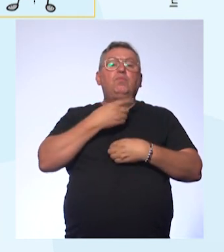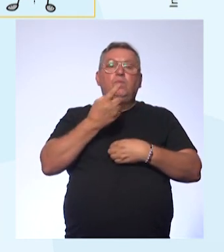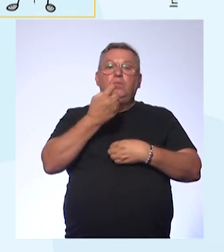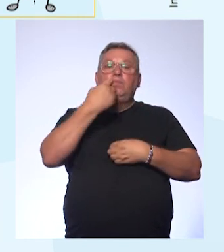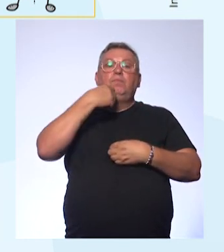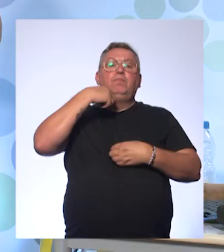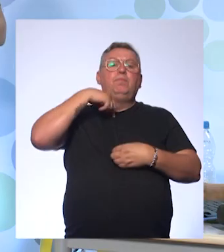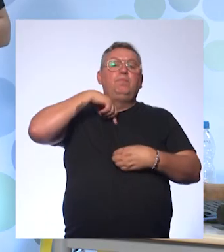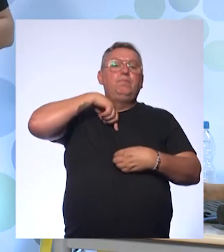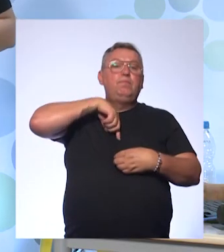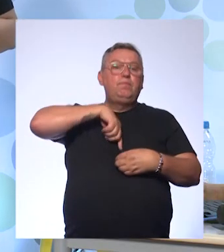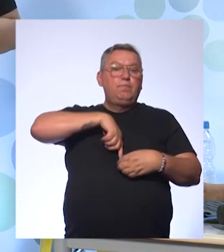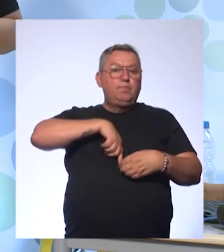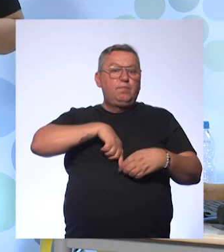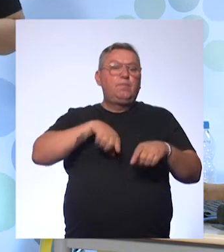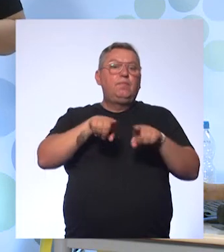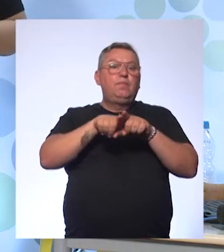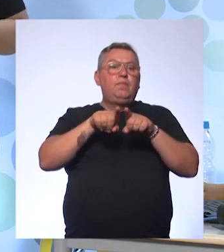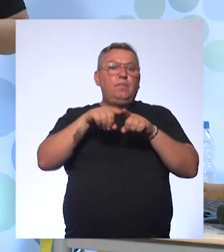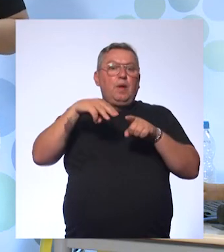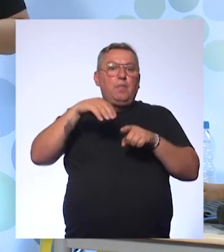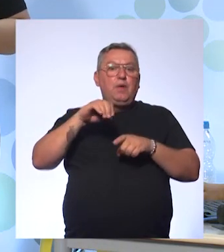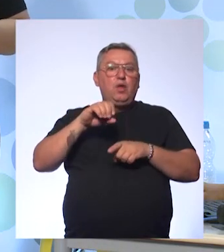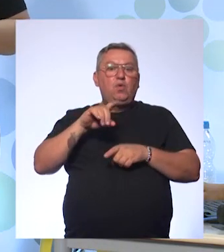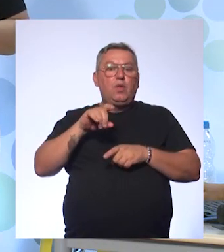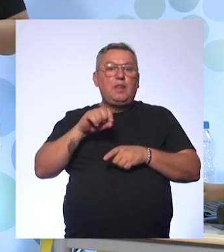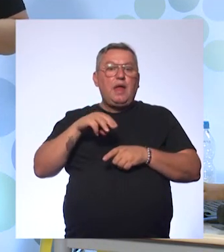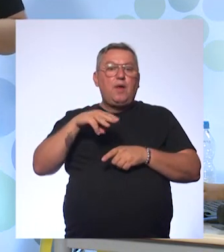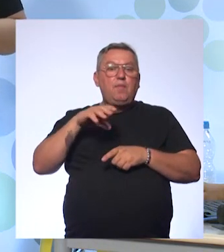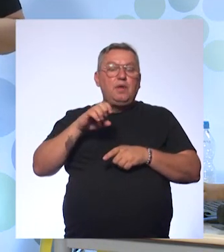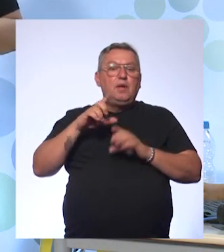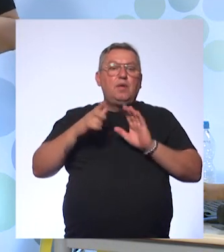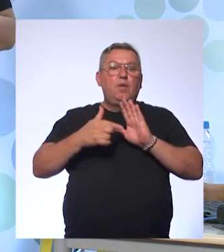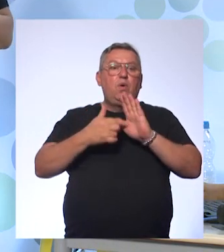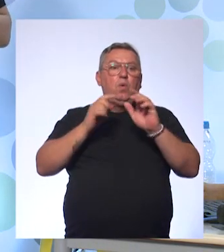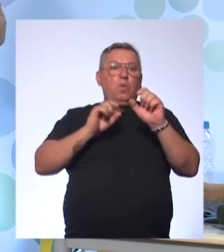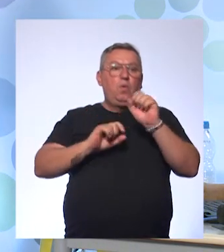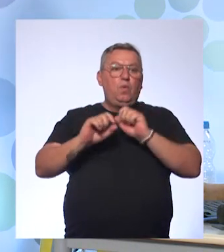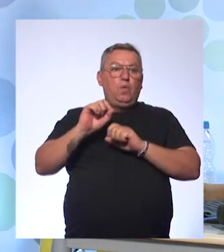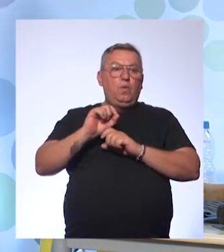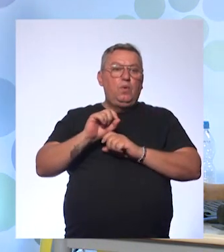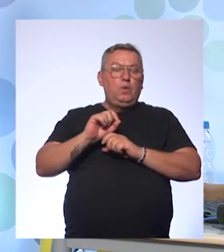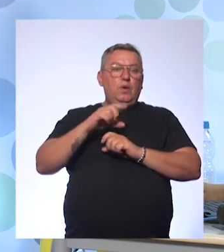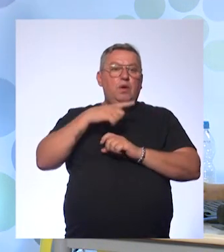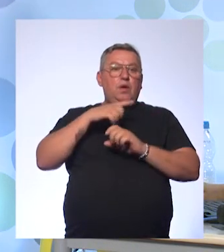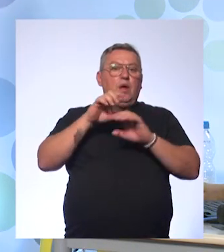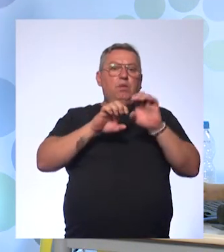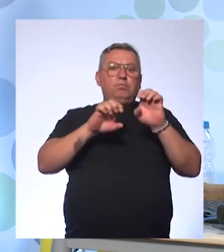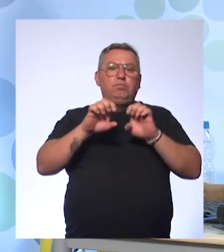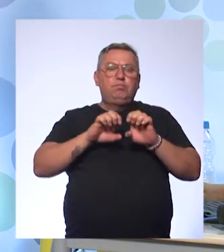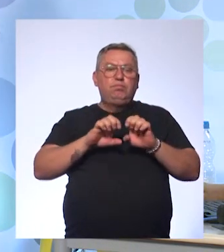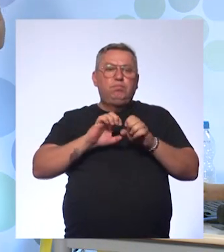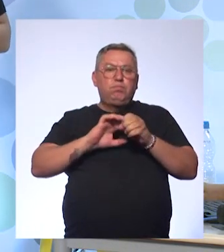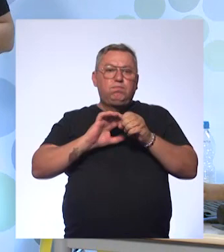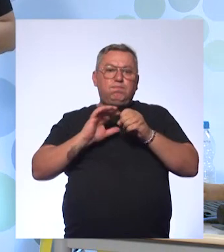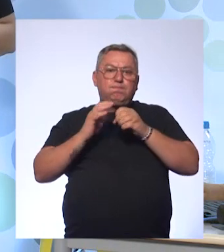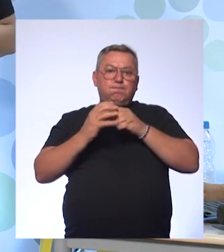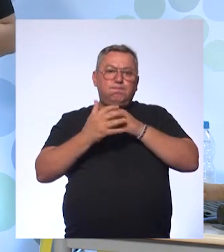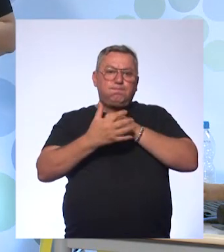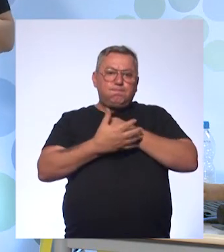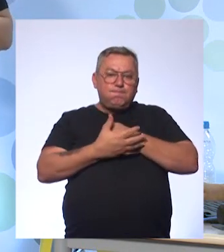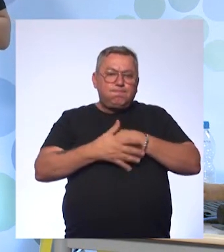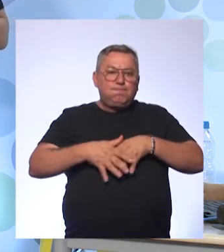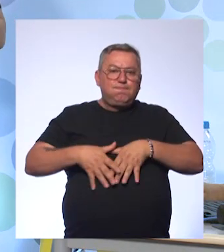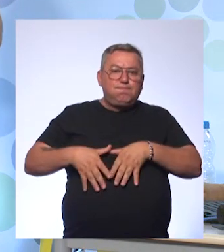e aí a gente tem a mesoderme apresentando para a gente ali, que vai ser a estrutura que vai revestir as vísceras,